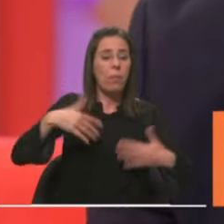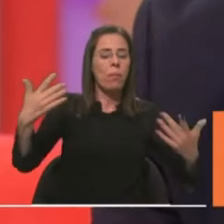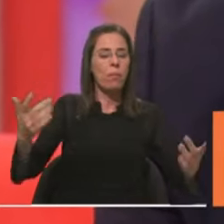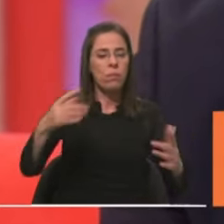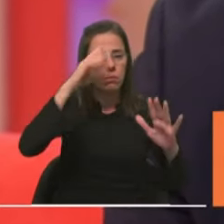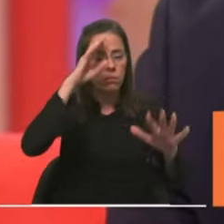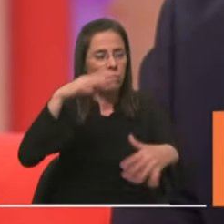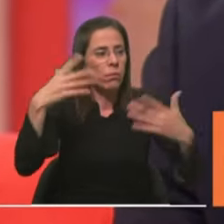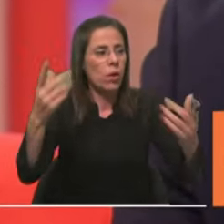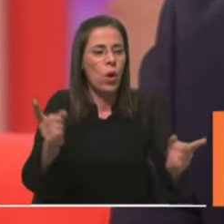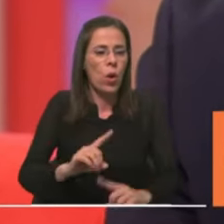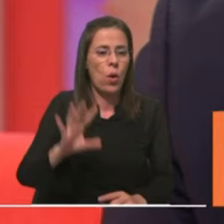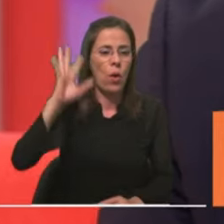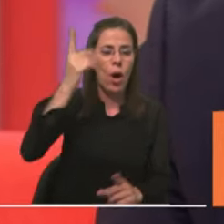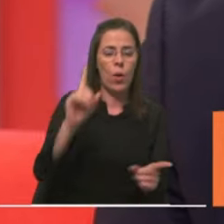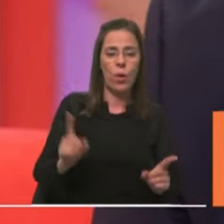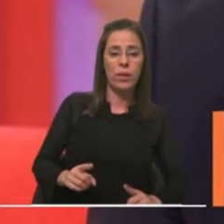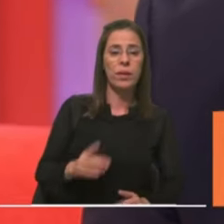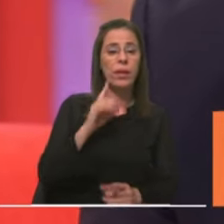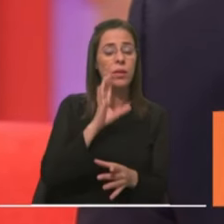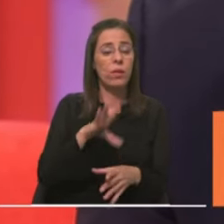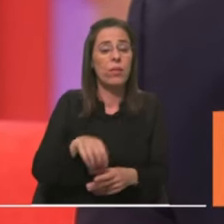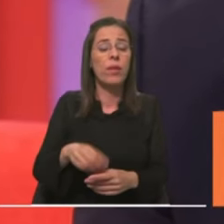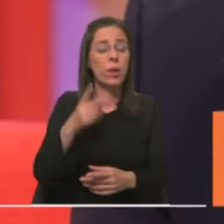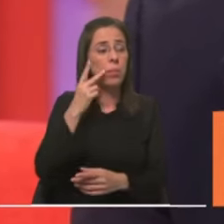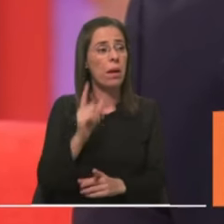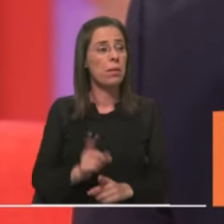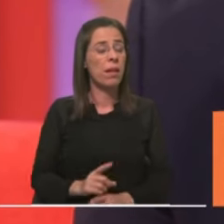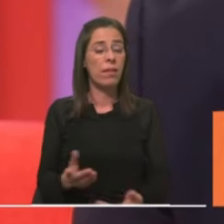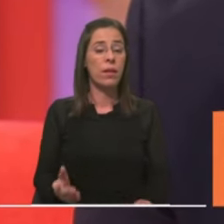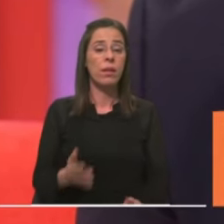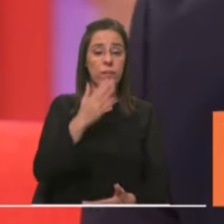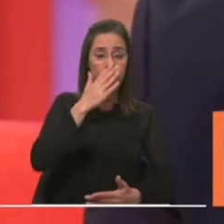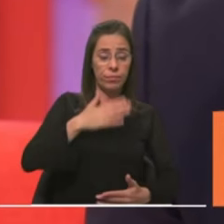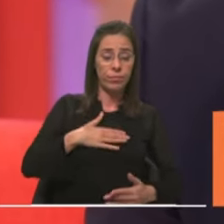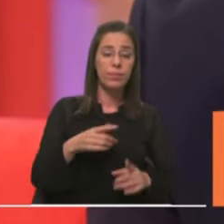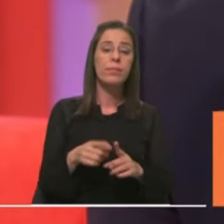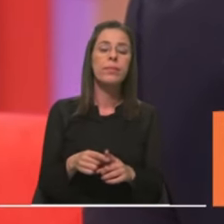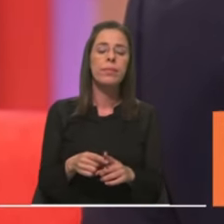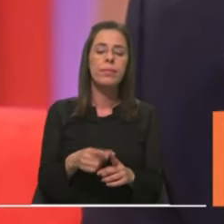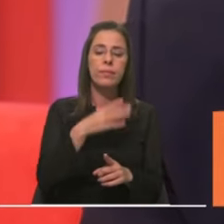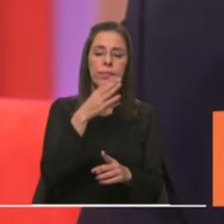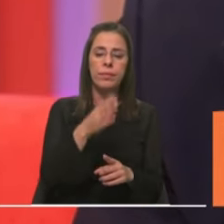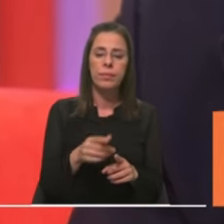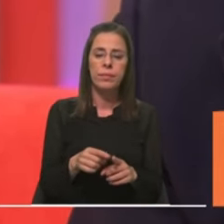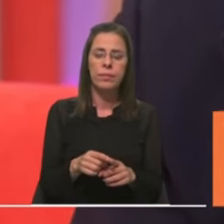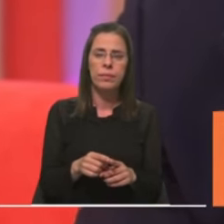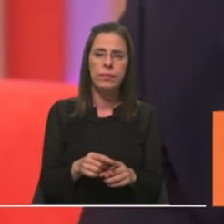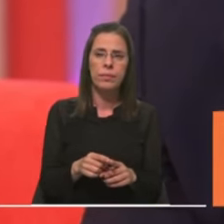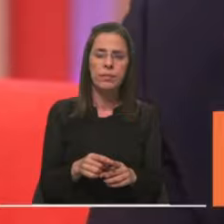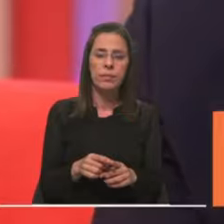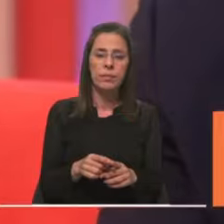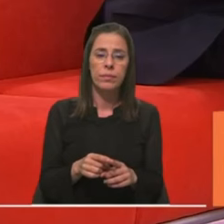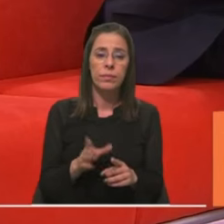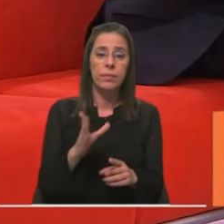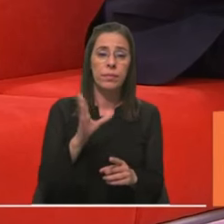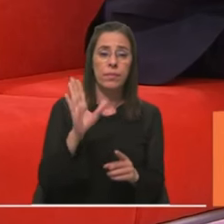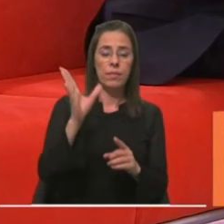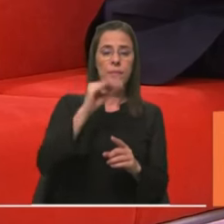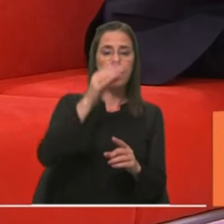láa vai acontecer a ti na vida não faz parte da tua vida de alguma forma mas tu agora quando dizes que foi foi a maior